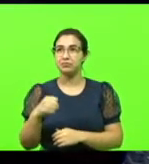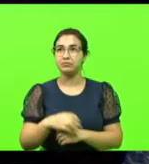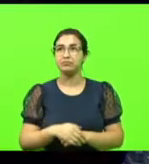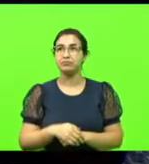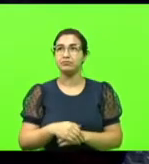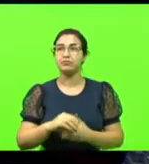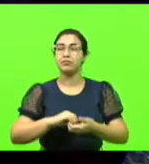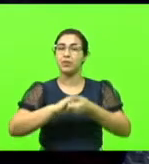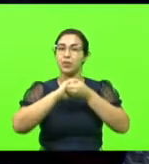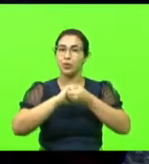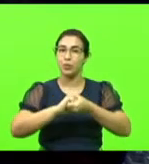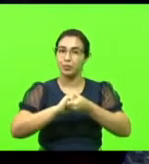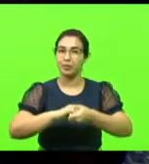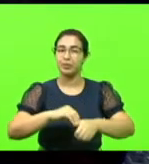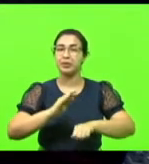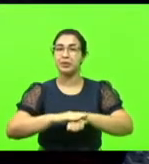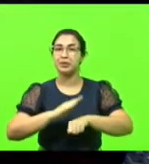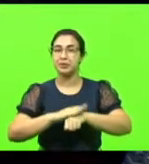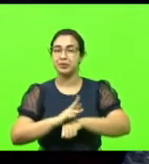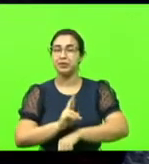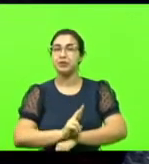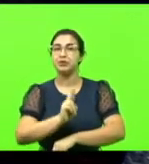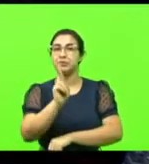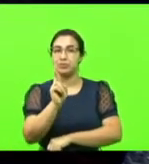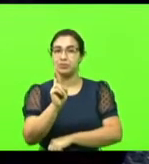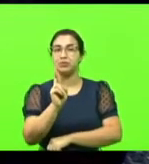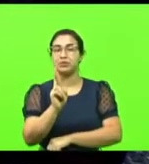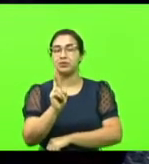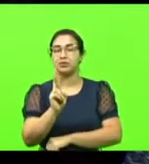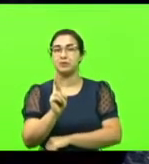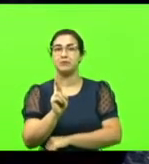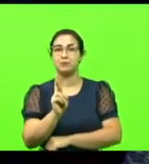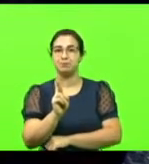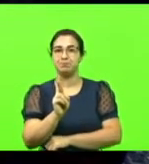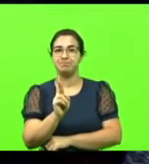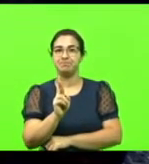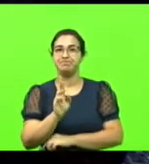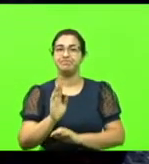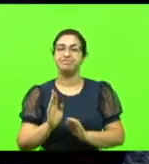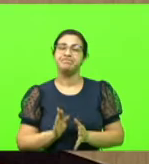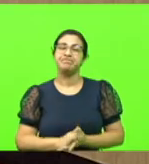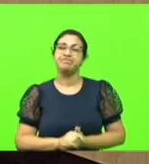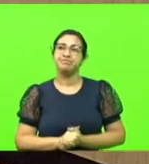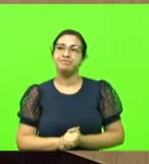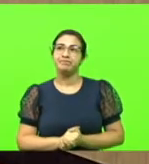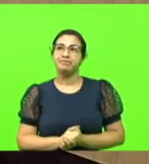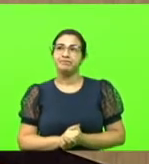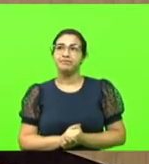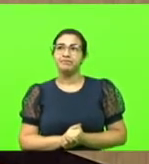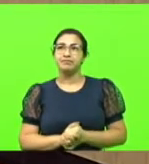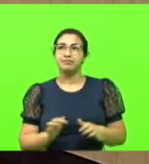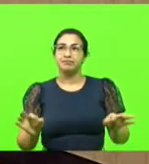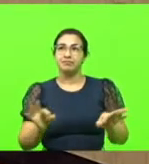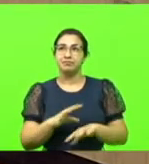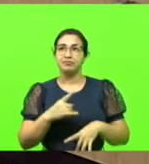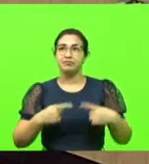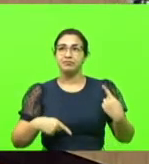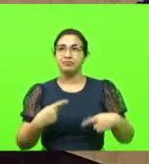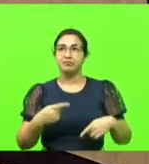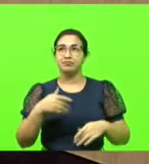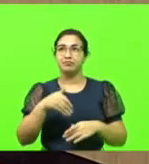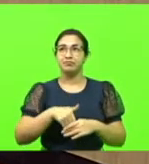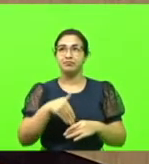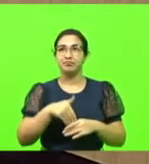autores desta lei e daquilo que também foi convertido. Encerrada a discussão, em